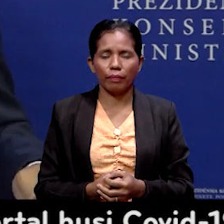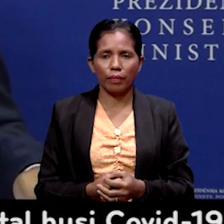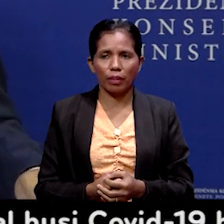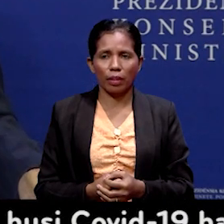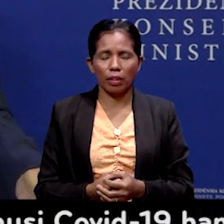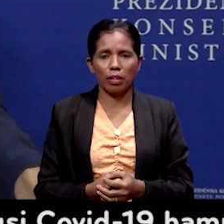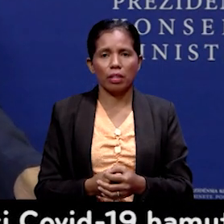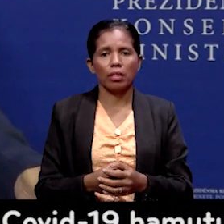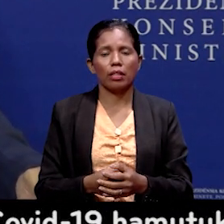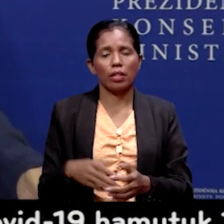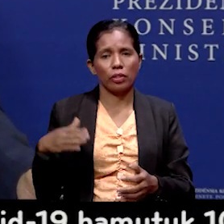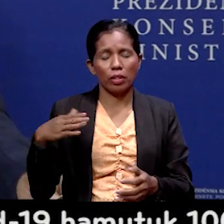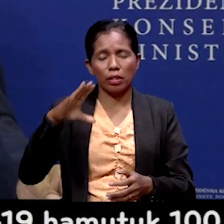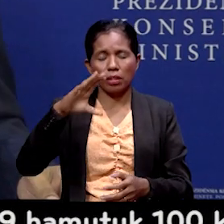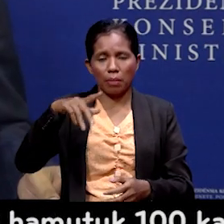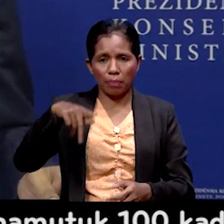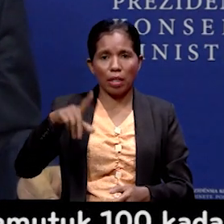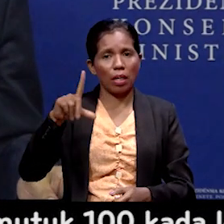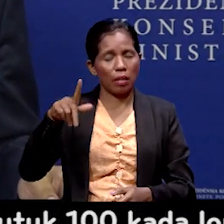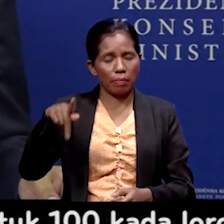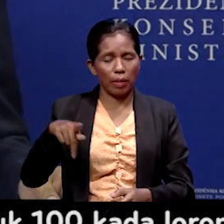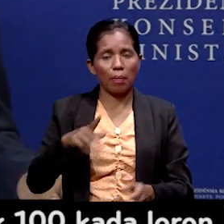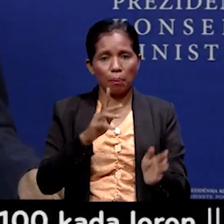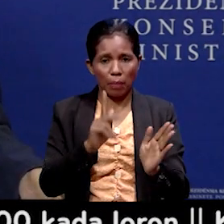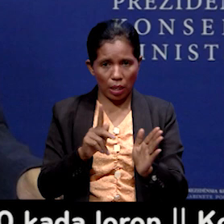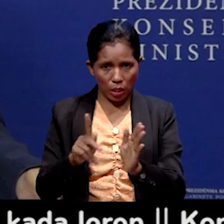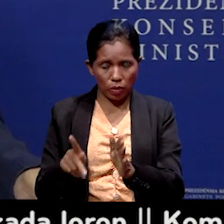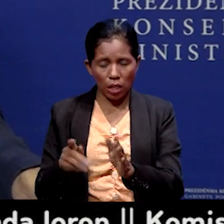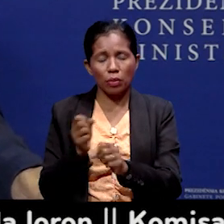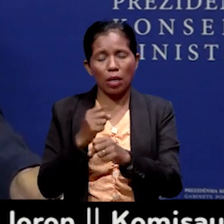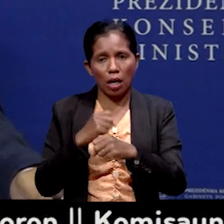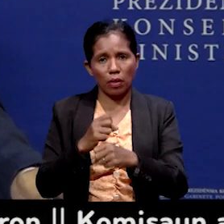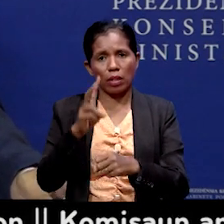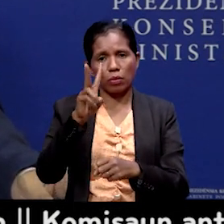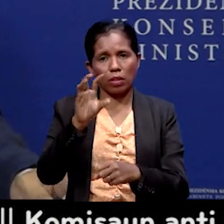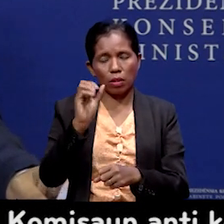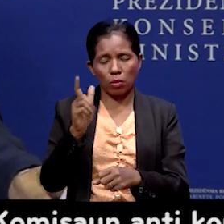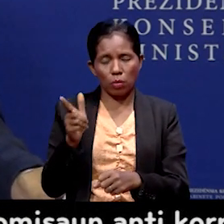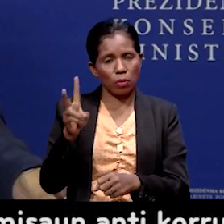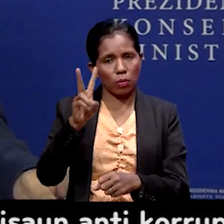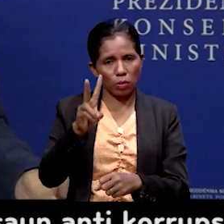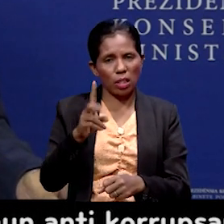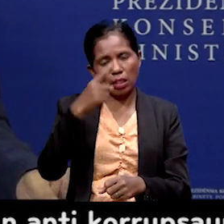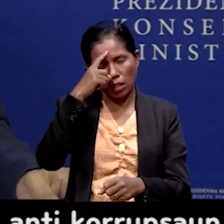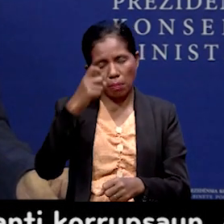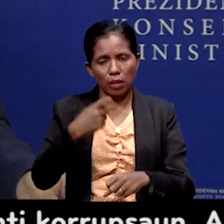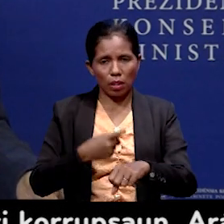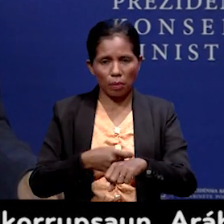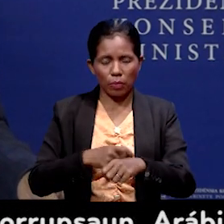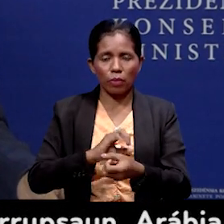CPLP. Plano antes, né, a torralo é 2022, mas estamos na situação agora, o Conselho de Ministros concorda a tua dia